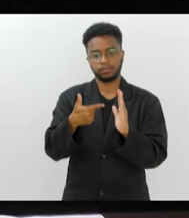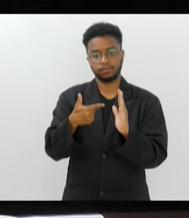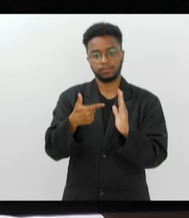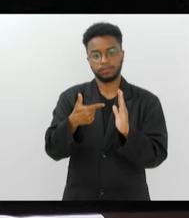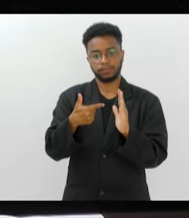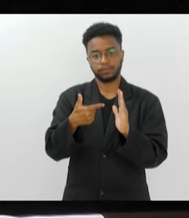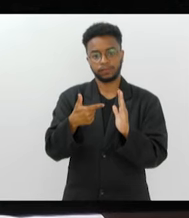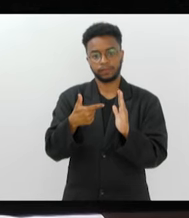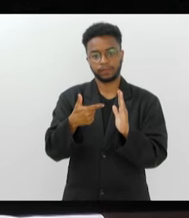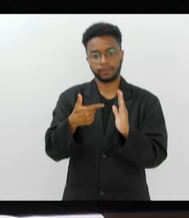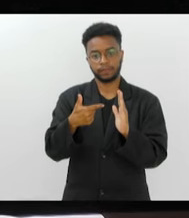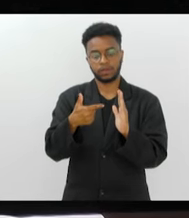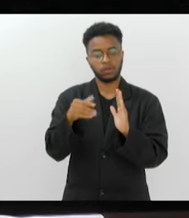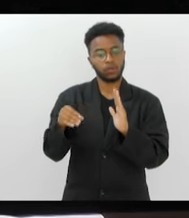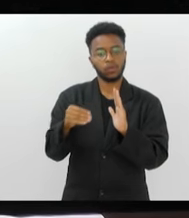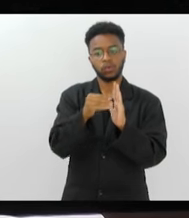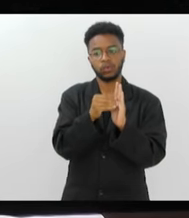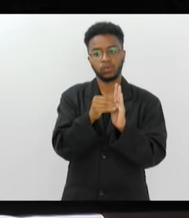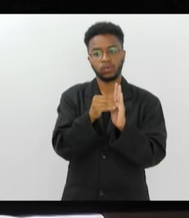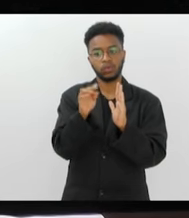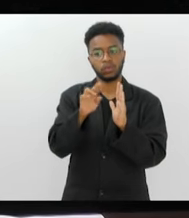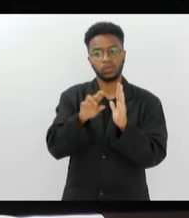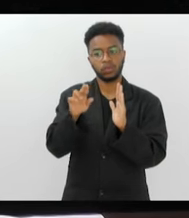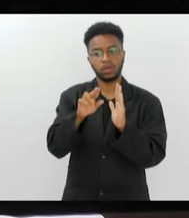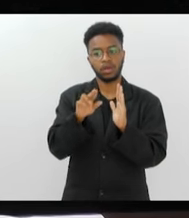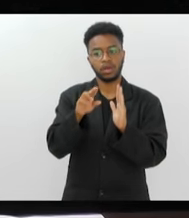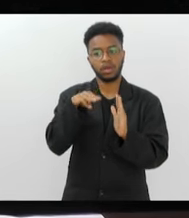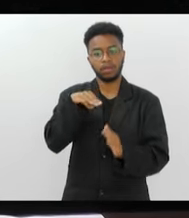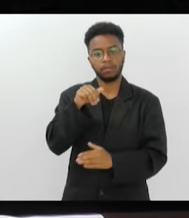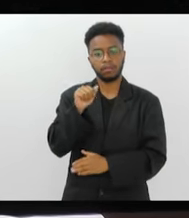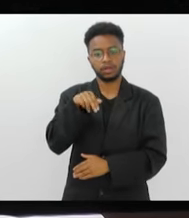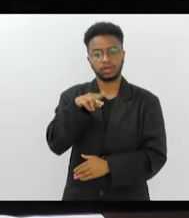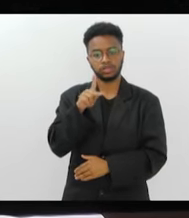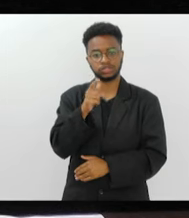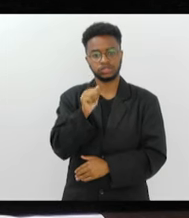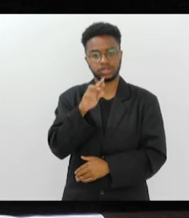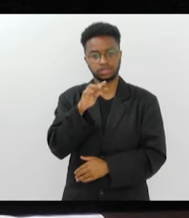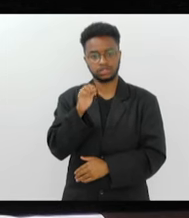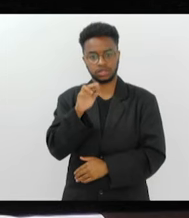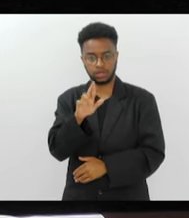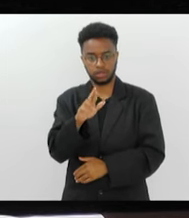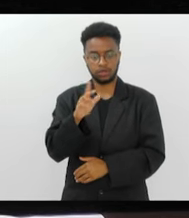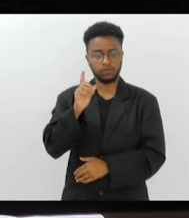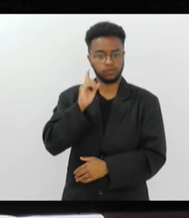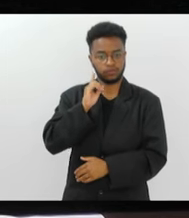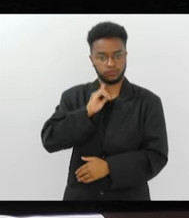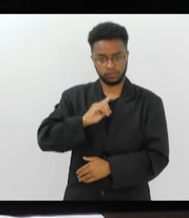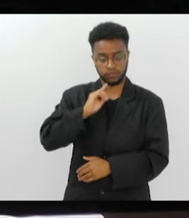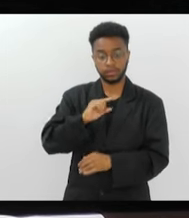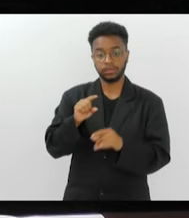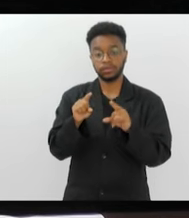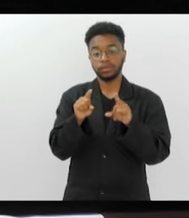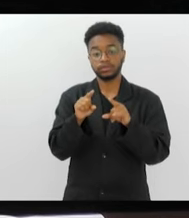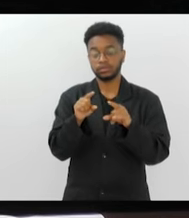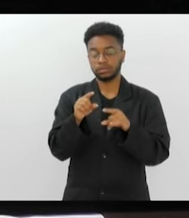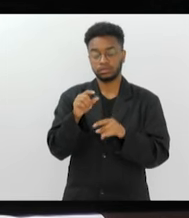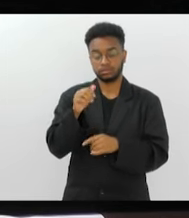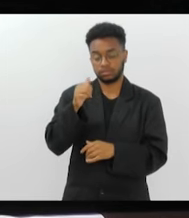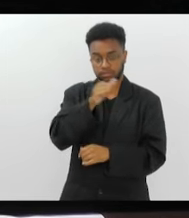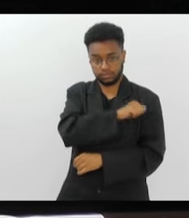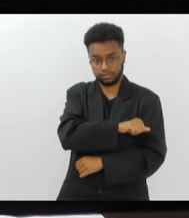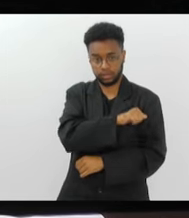que chegou a ser chamada de Manchester Fluminense, a fase do esvaziamento econômico, que muitos